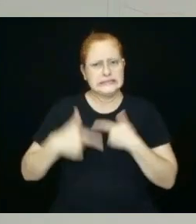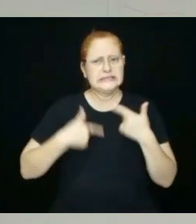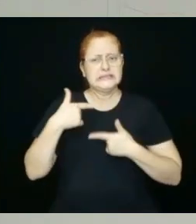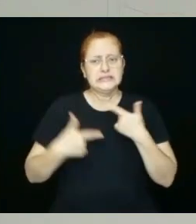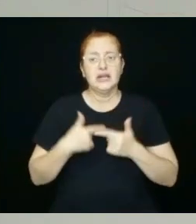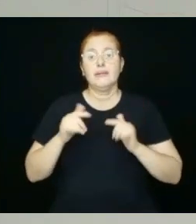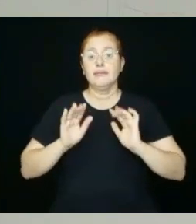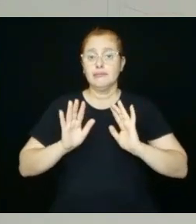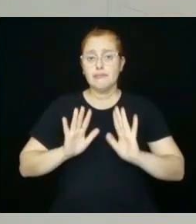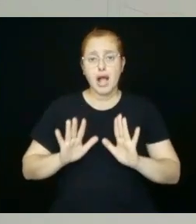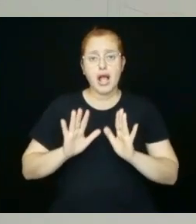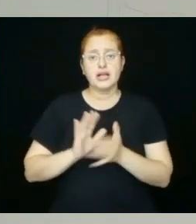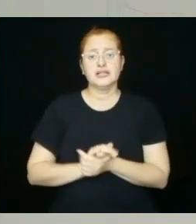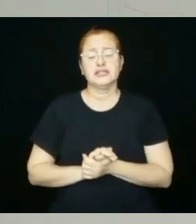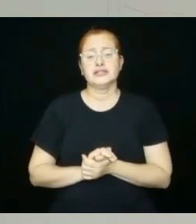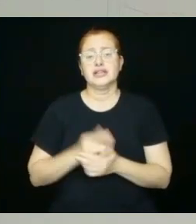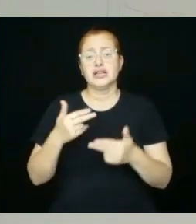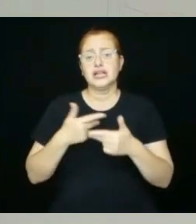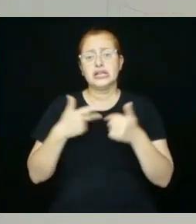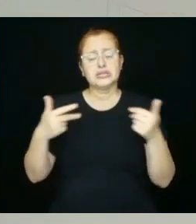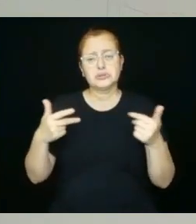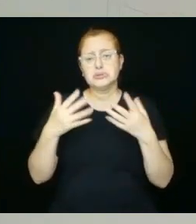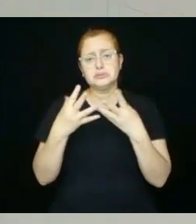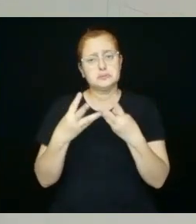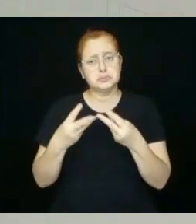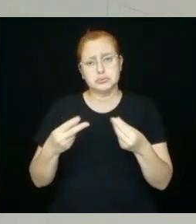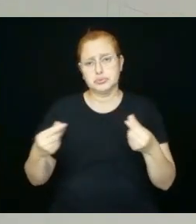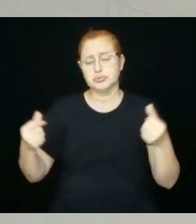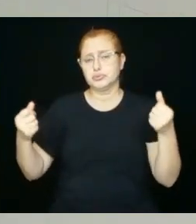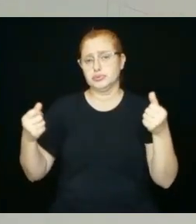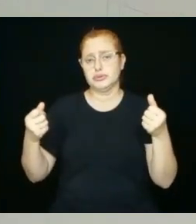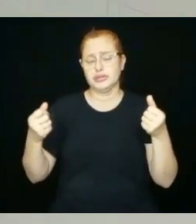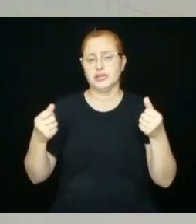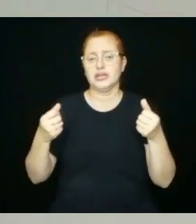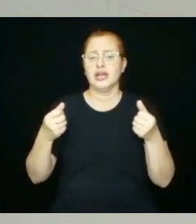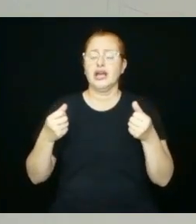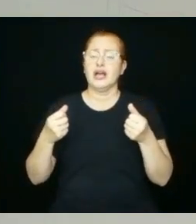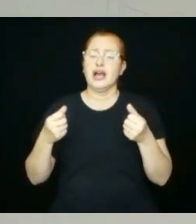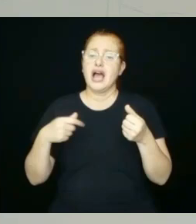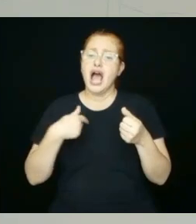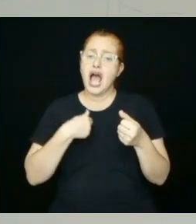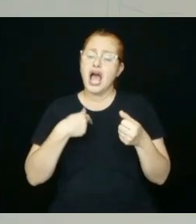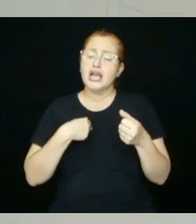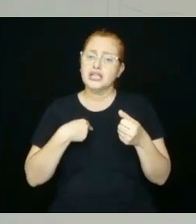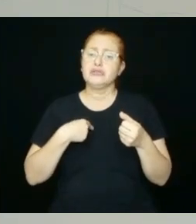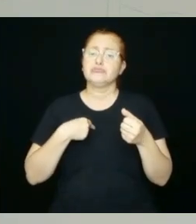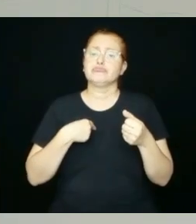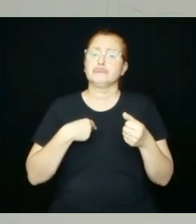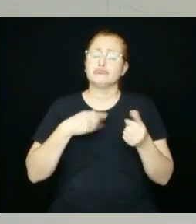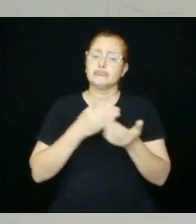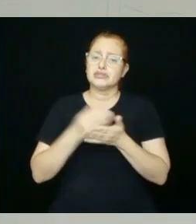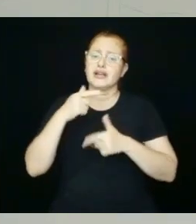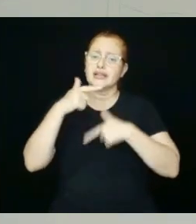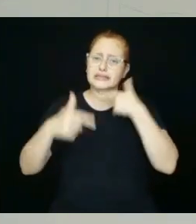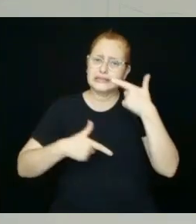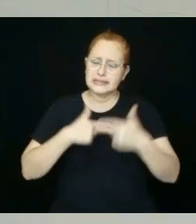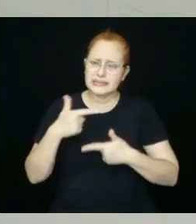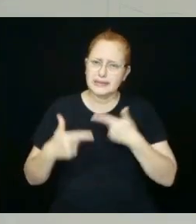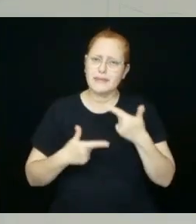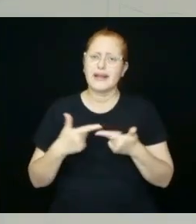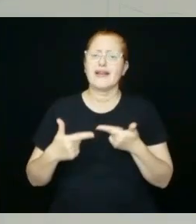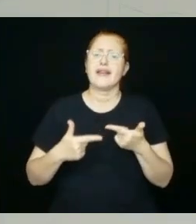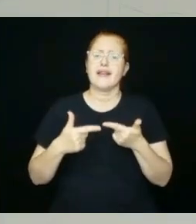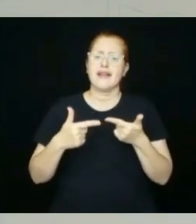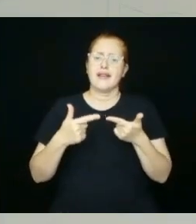mas também as coisas passam, né? Aí eu comecei a fazer veladuras e trabalhar em cima de novo. Aí, ainda não,